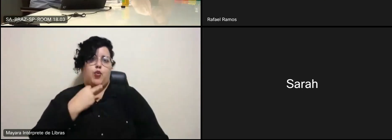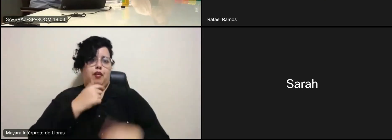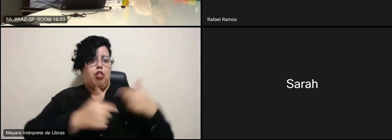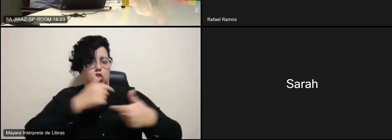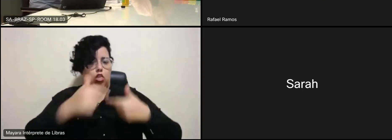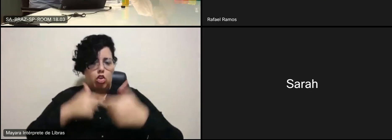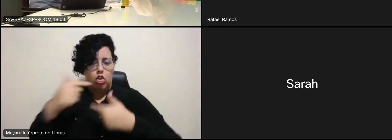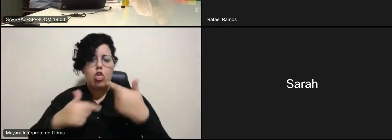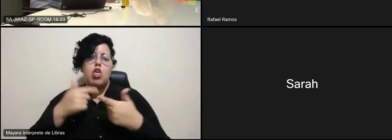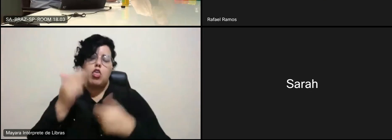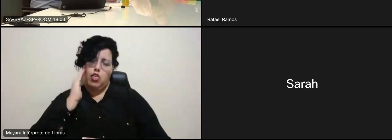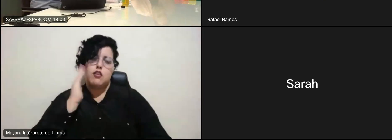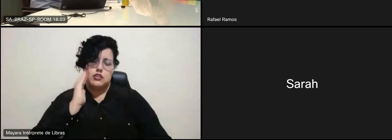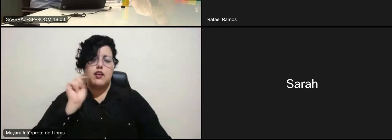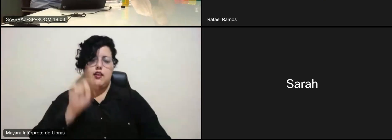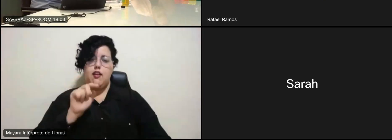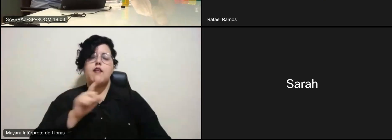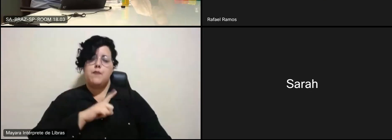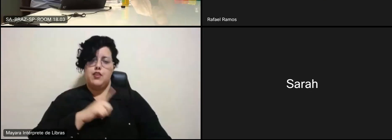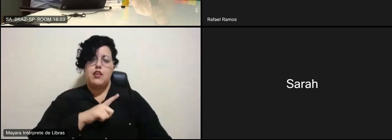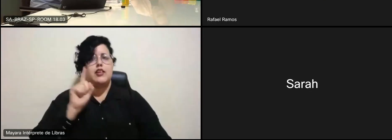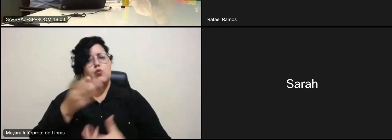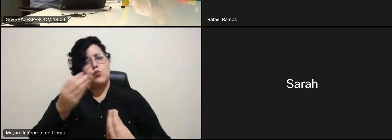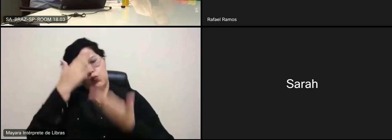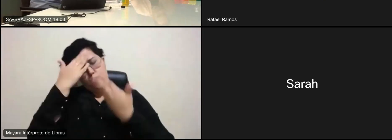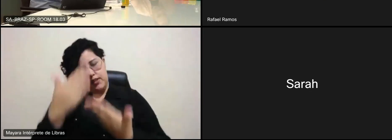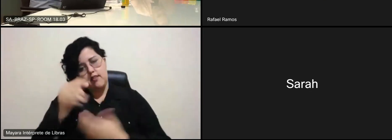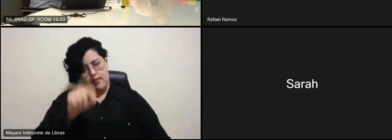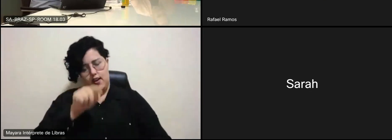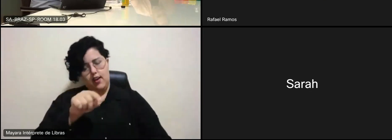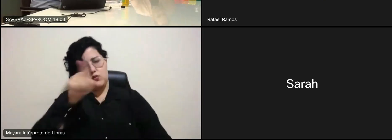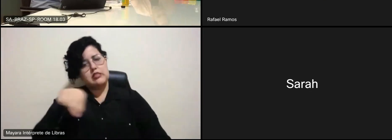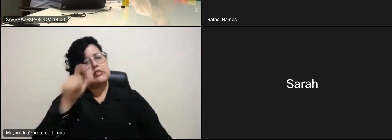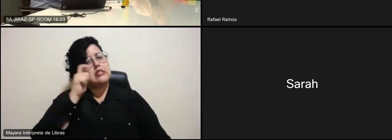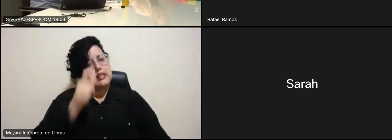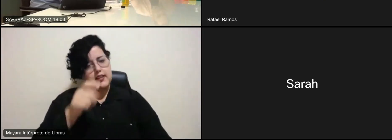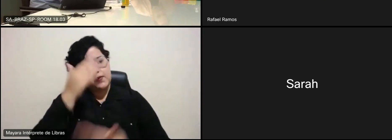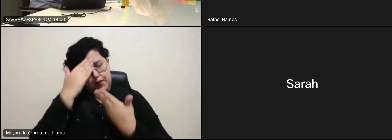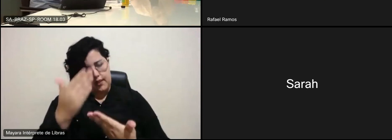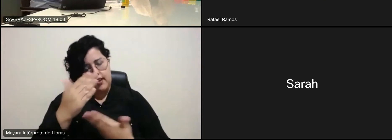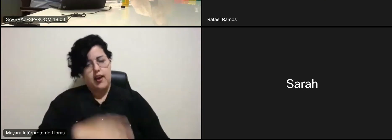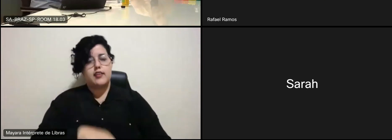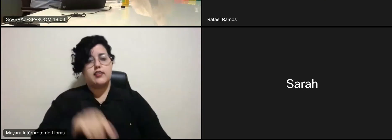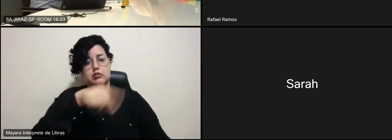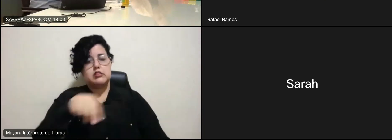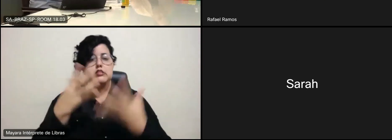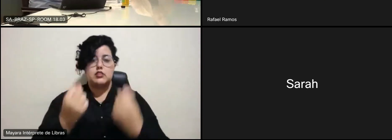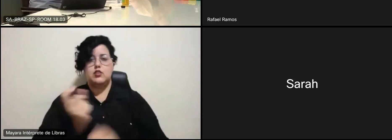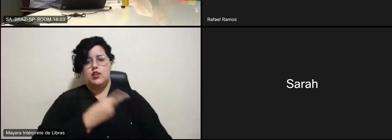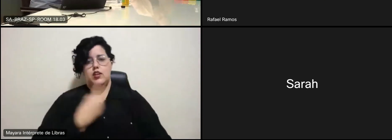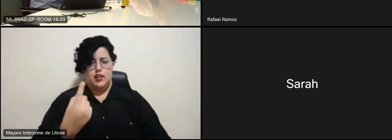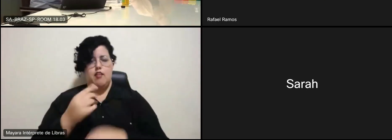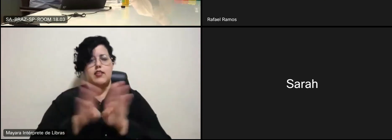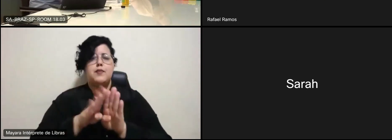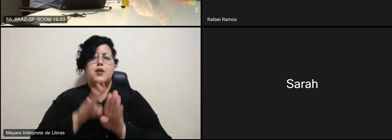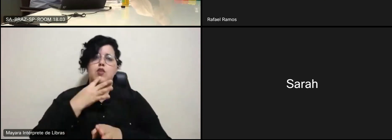véspera de fim de ano aí quase. Então, muito obrigado pelo interesse, pela disponibilidade de vocês em ouvir a gente, em querer